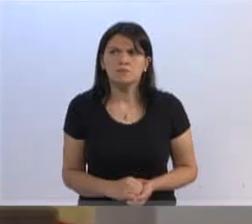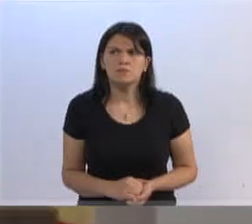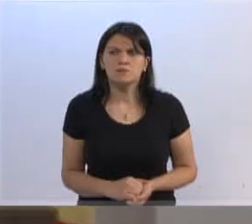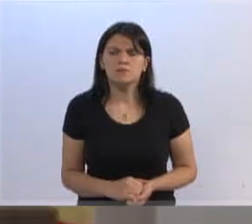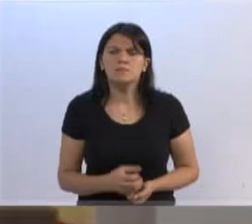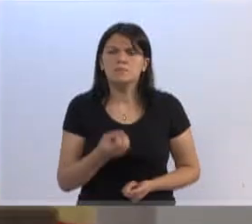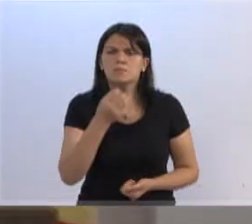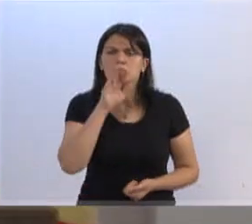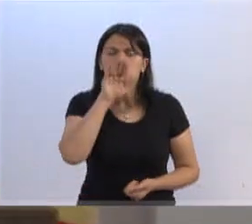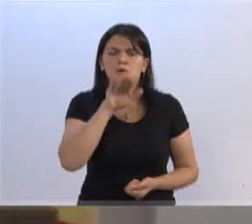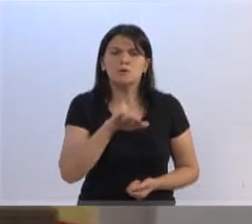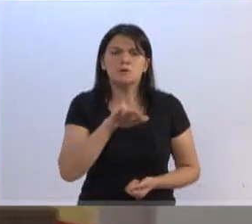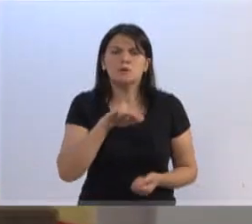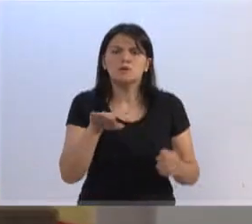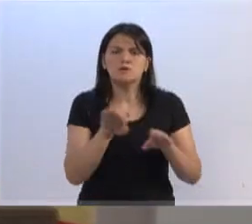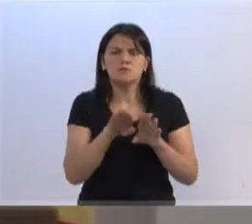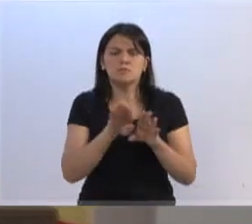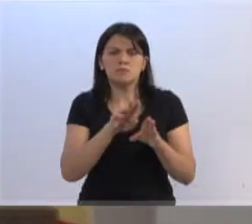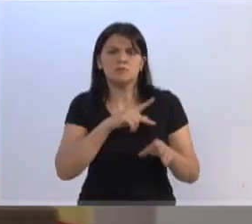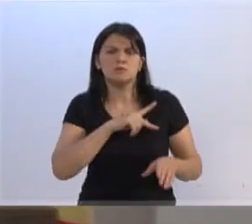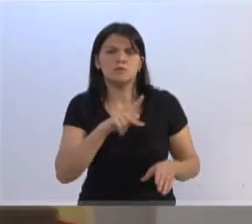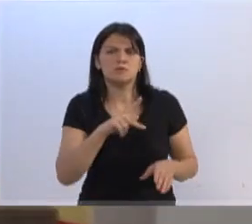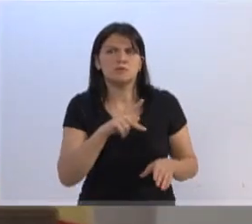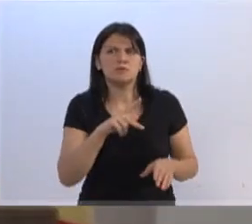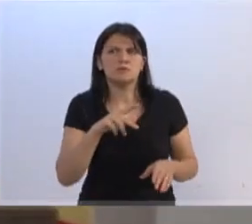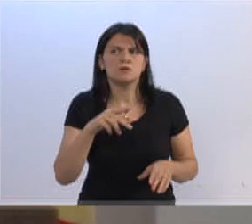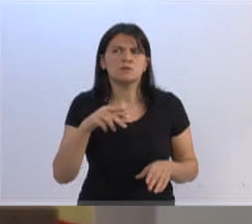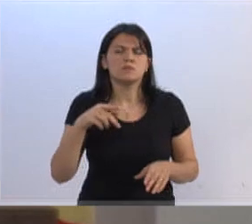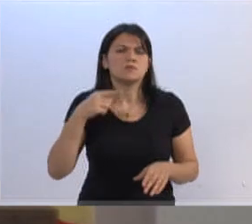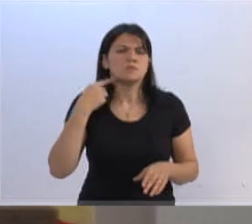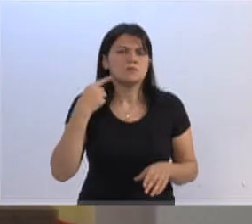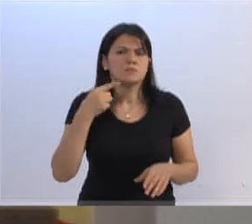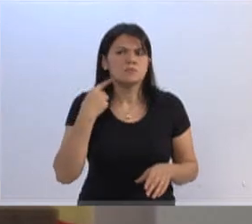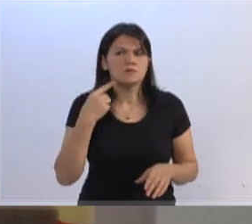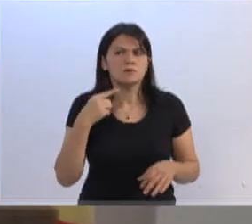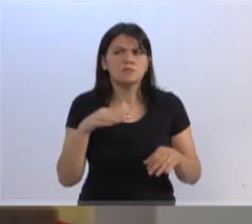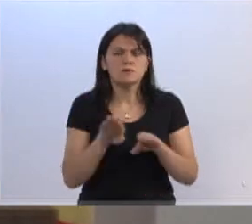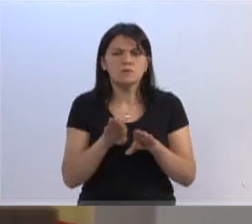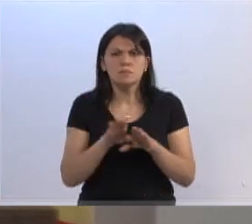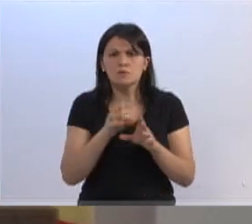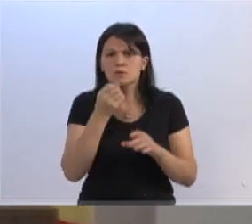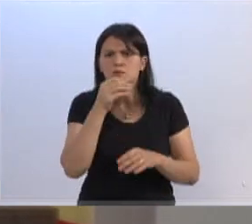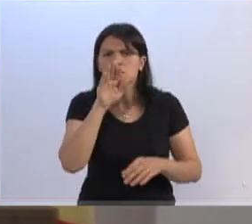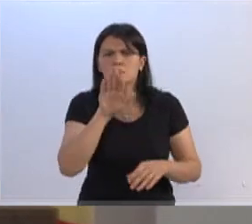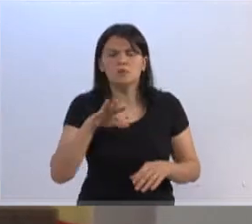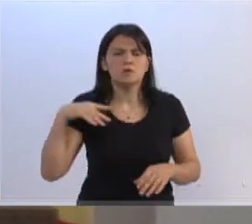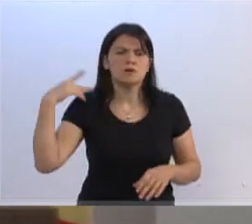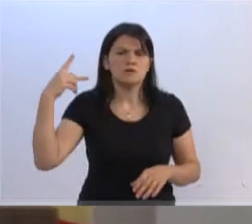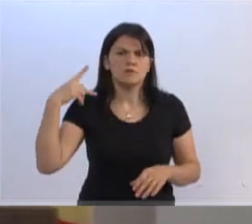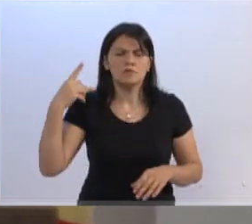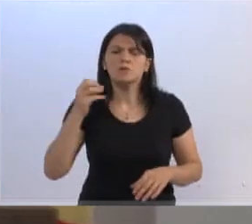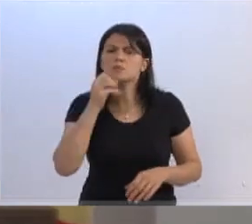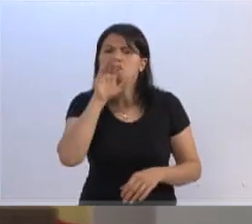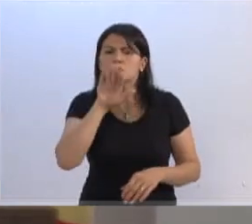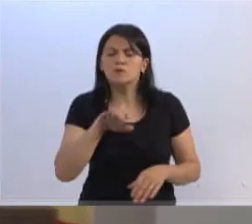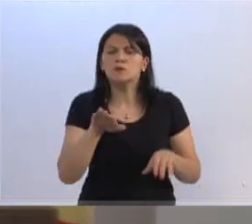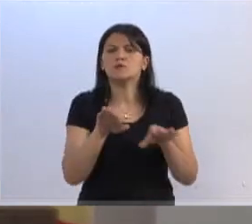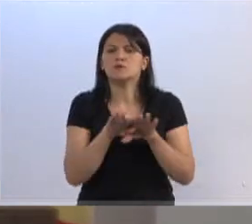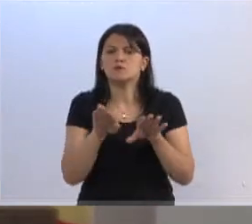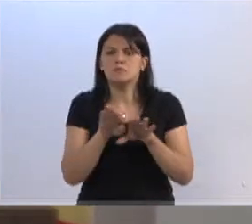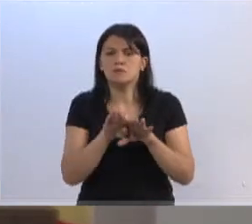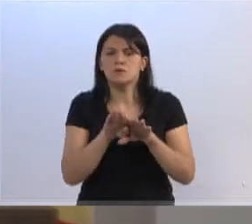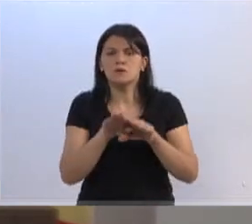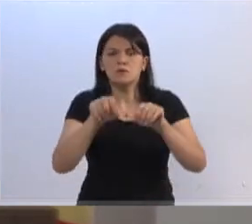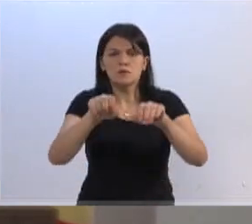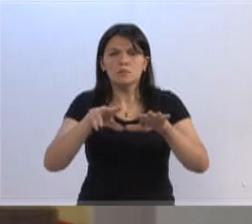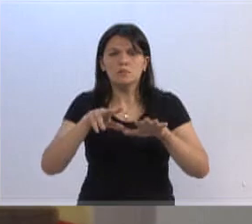Boa tarde ao presidente dessa casa, vereador Marcelo Lanzarin, boa tarde aos colegas vereadores, boa tarde também ao